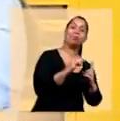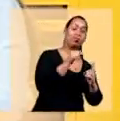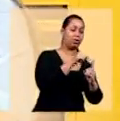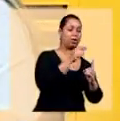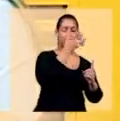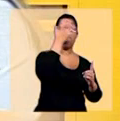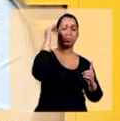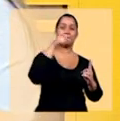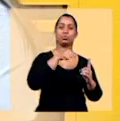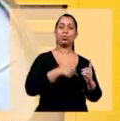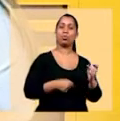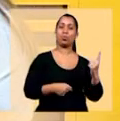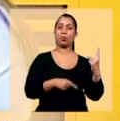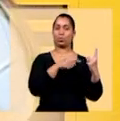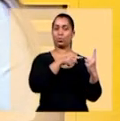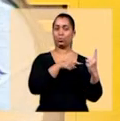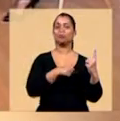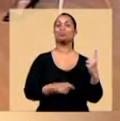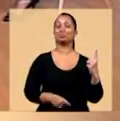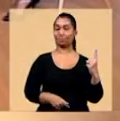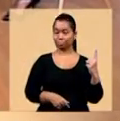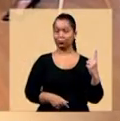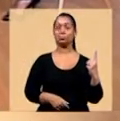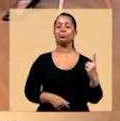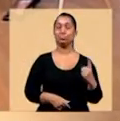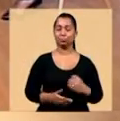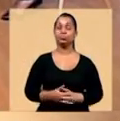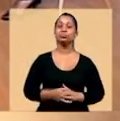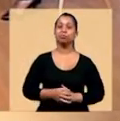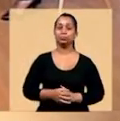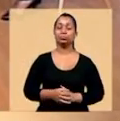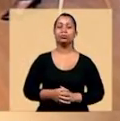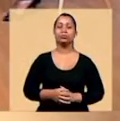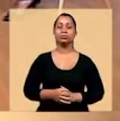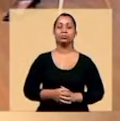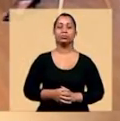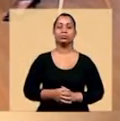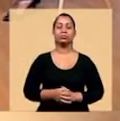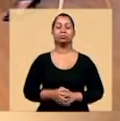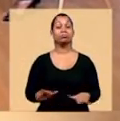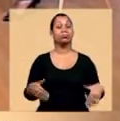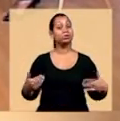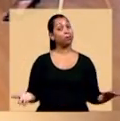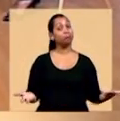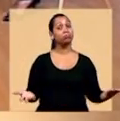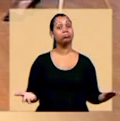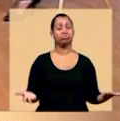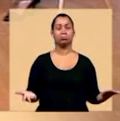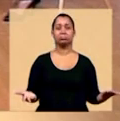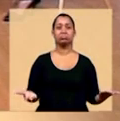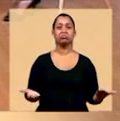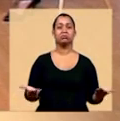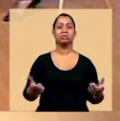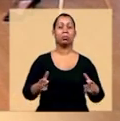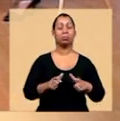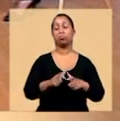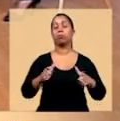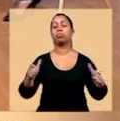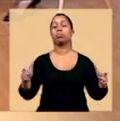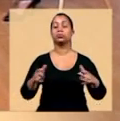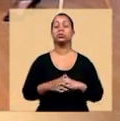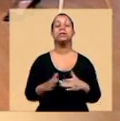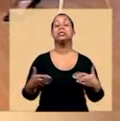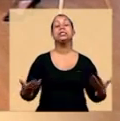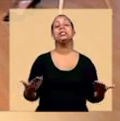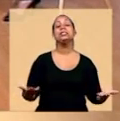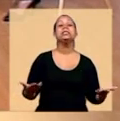Causa o assédio num terceiro. Uma espécie de um cúmplice ali, um apoiador, né? Um apoiador, exatamente. Então, toma uma proporção muito